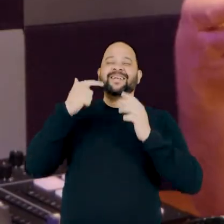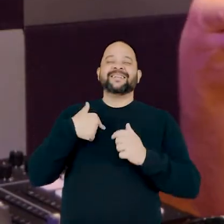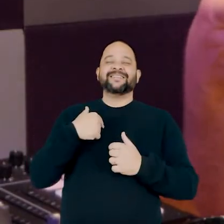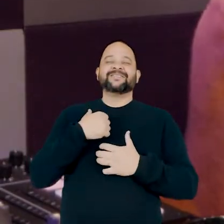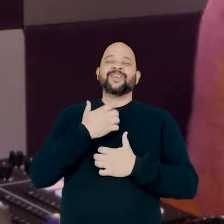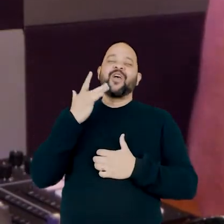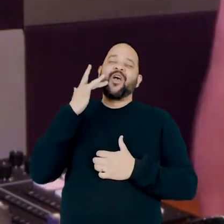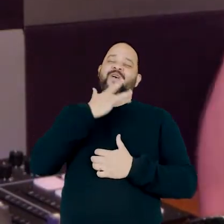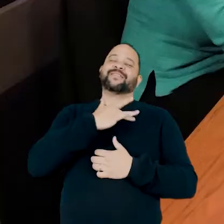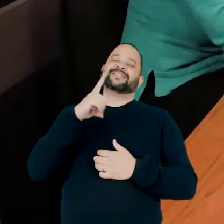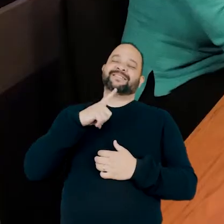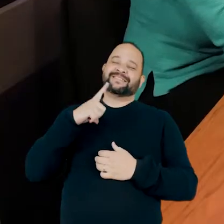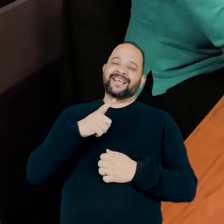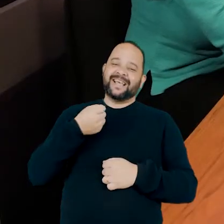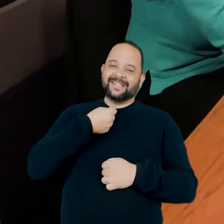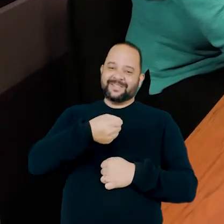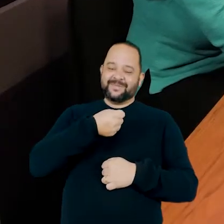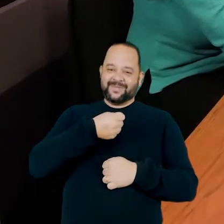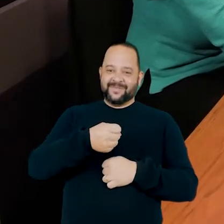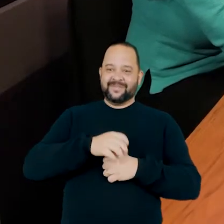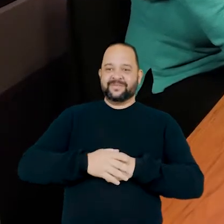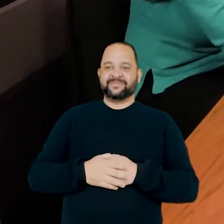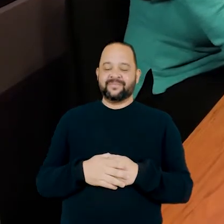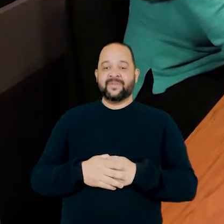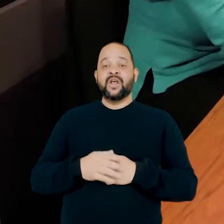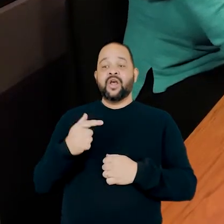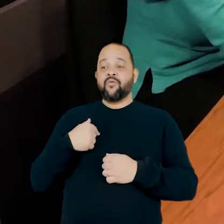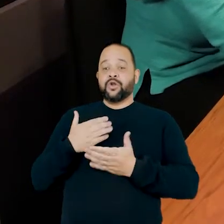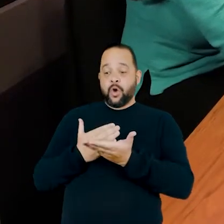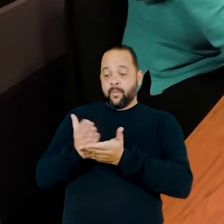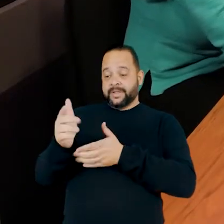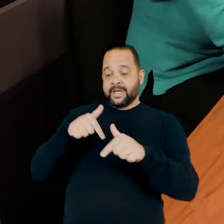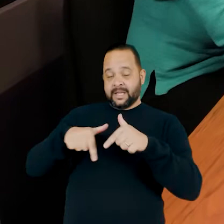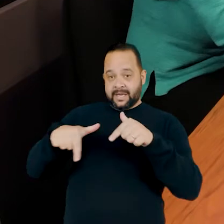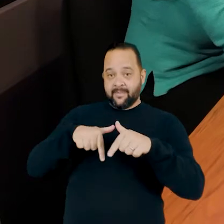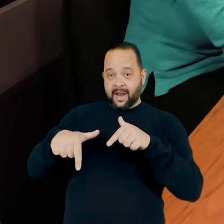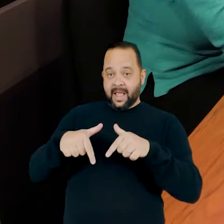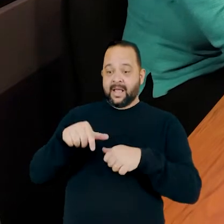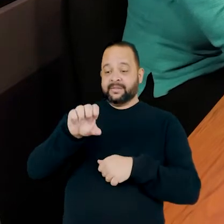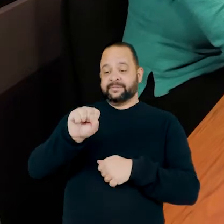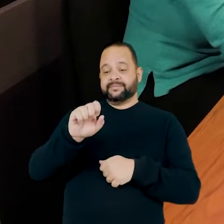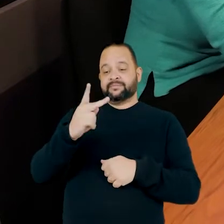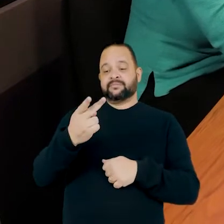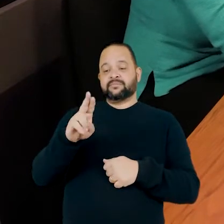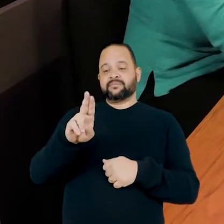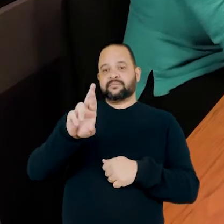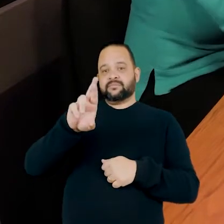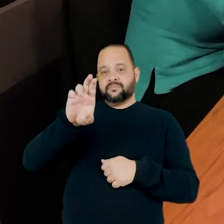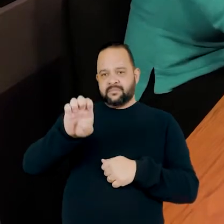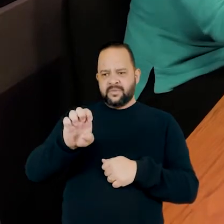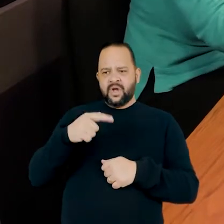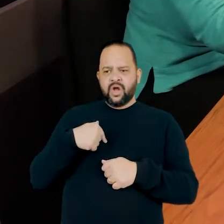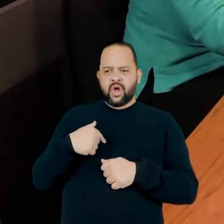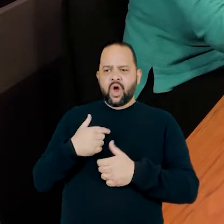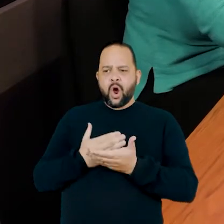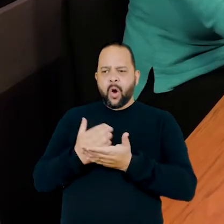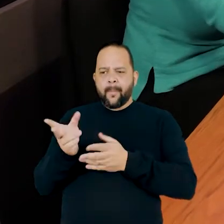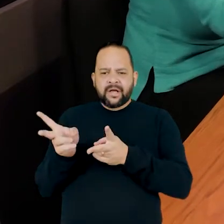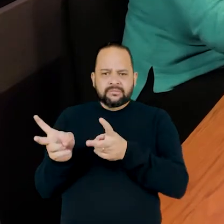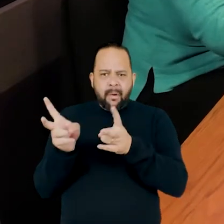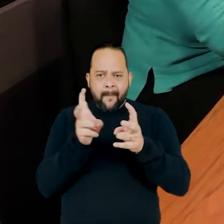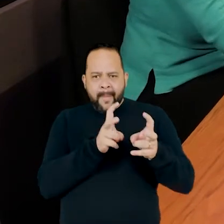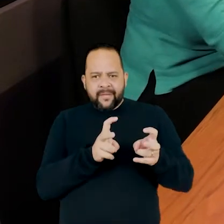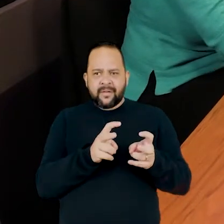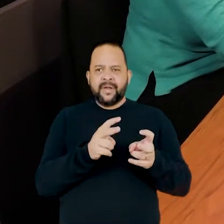um SM7B, sabe? Quando eu fui trabalhar na Shure, isso é algo que me marcou muito, né? Porque daí você começa a reparar. Quando você começa a ter